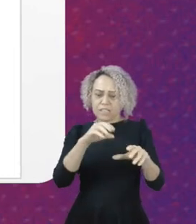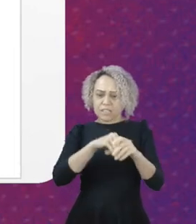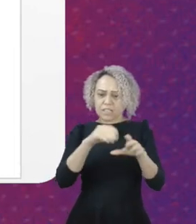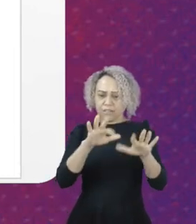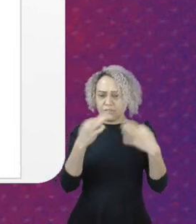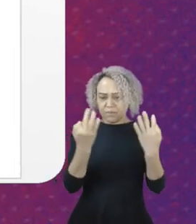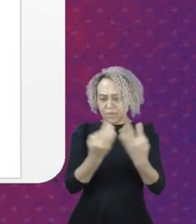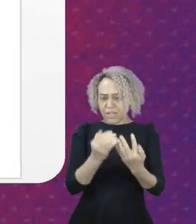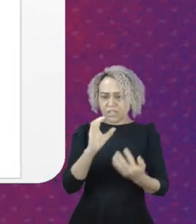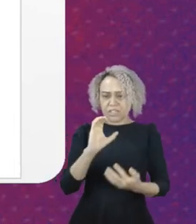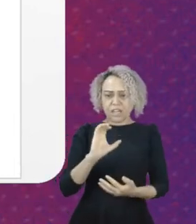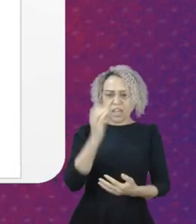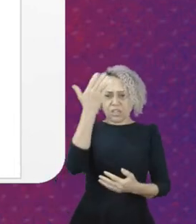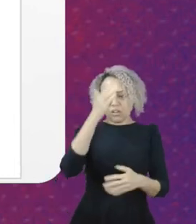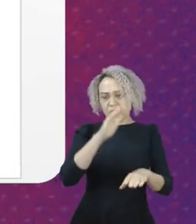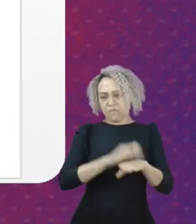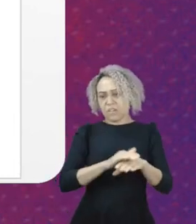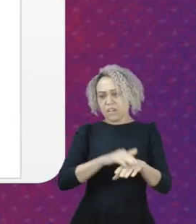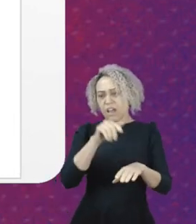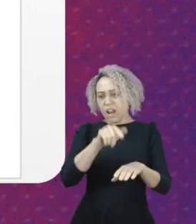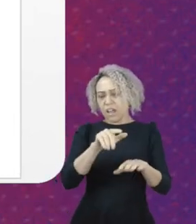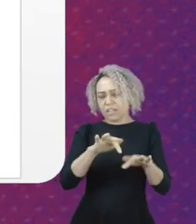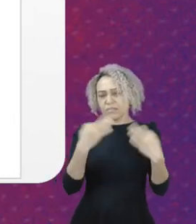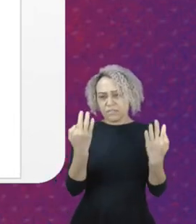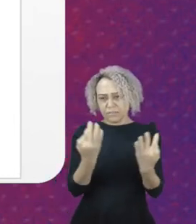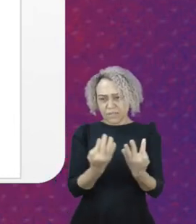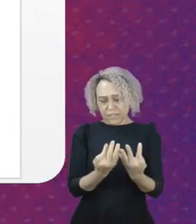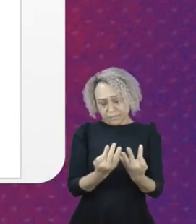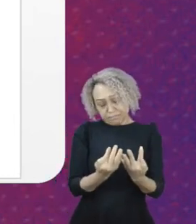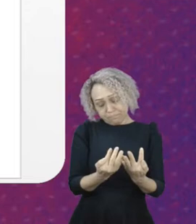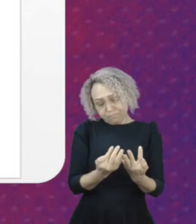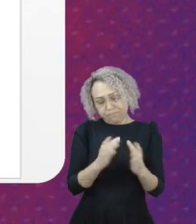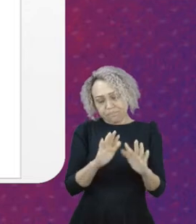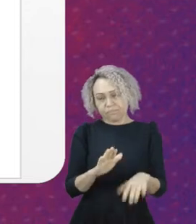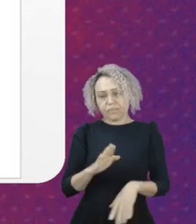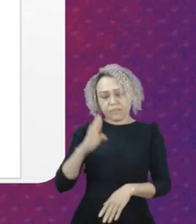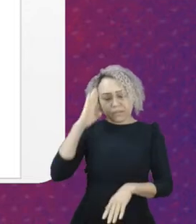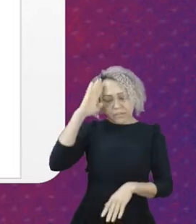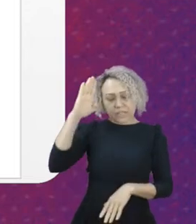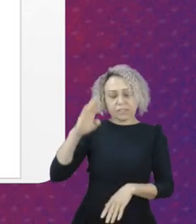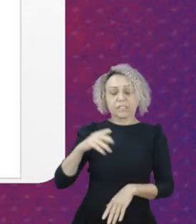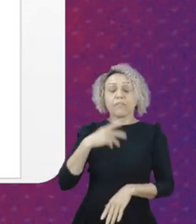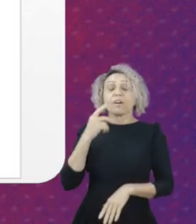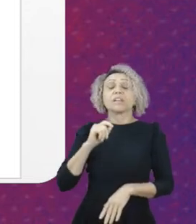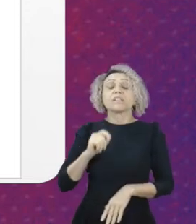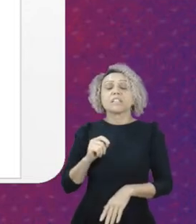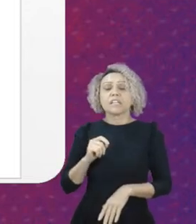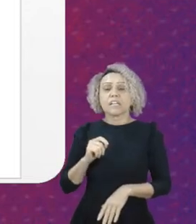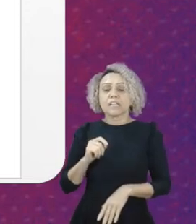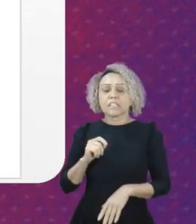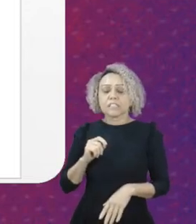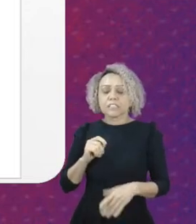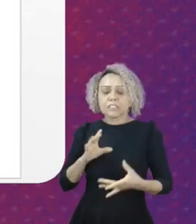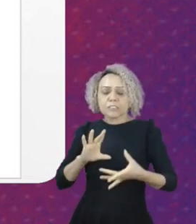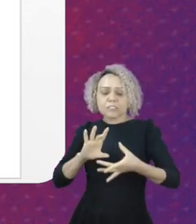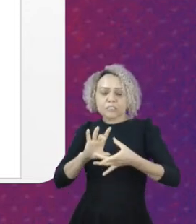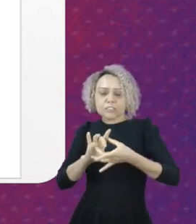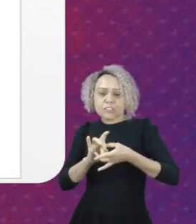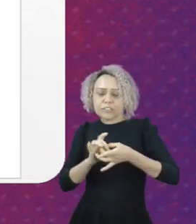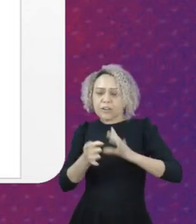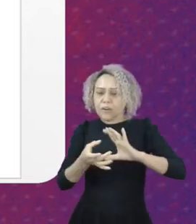falando de critérios, né, de laços de consanguinidade. Então, é